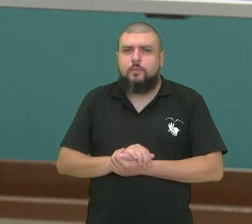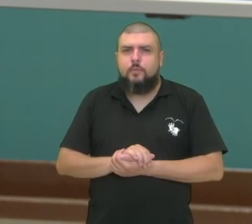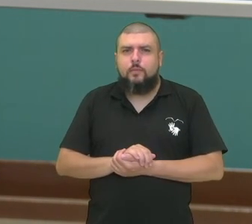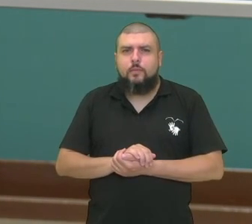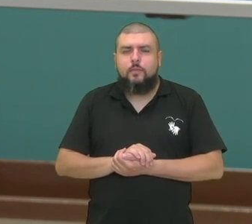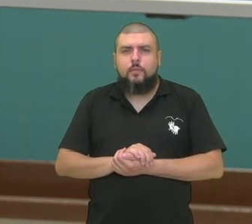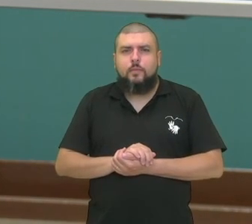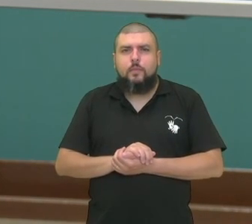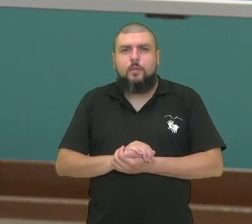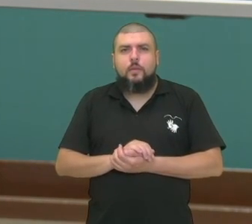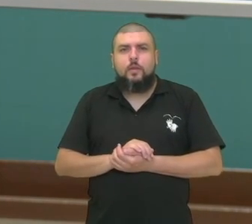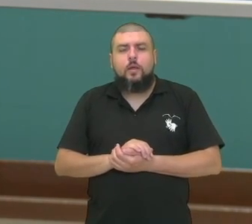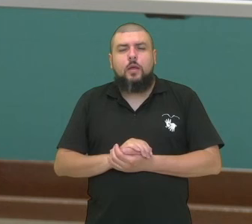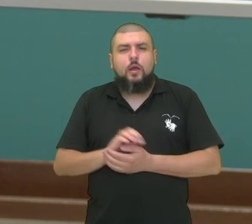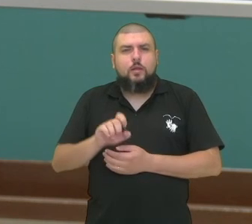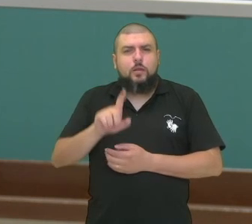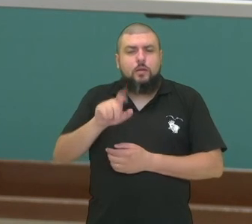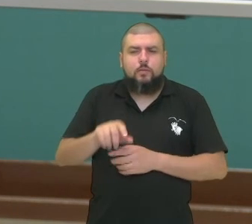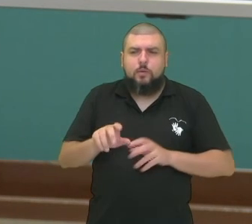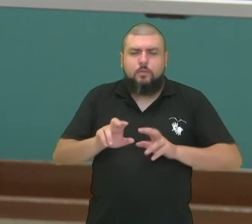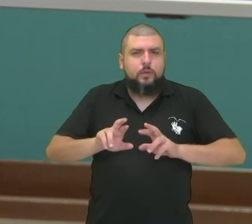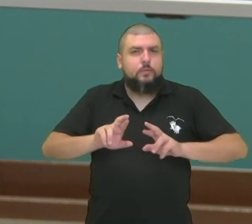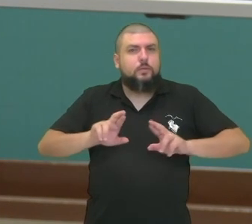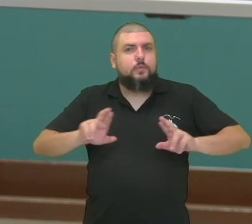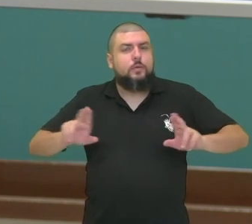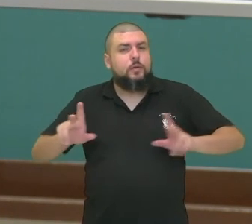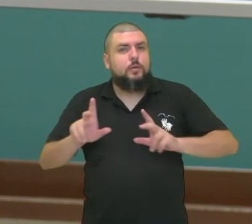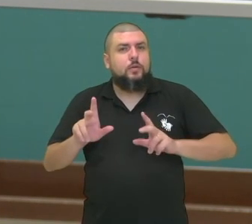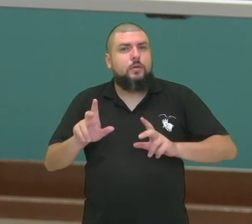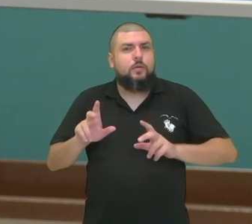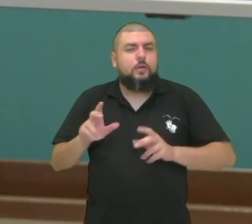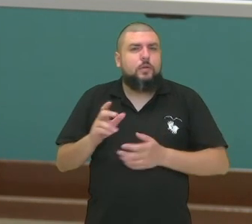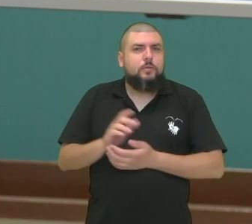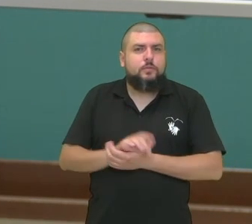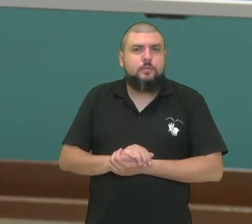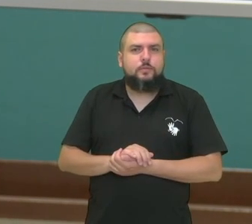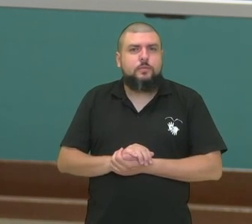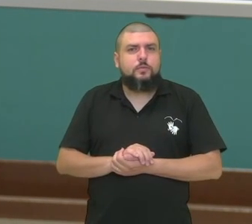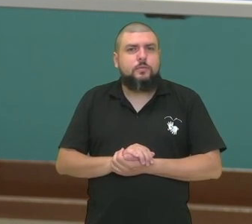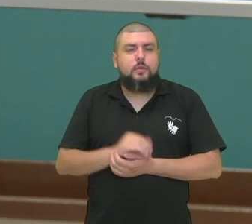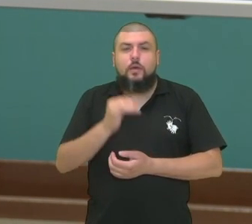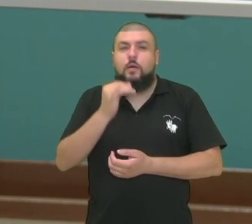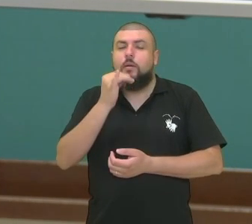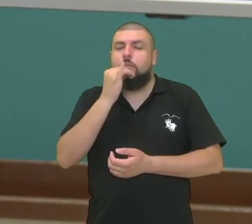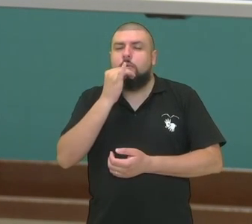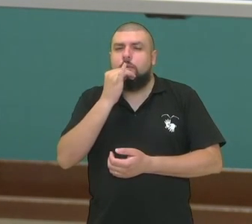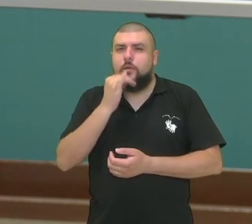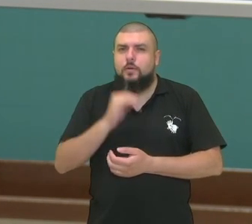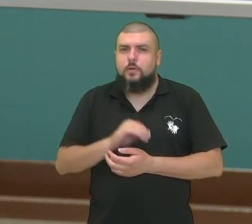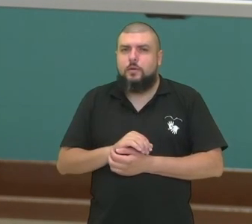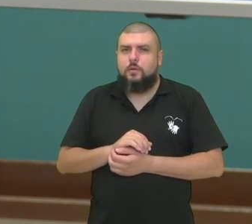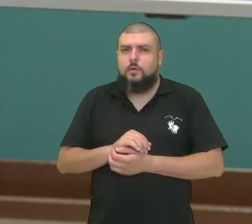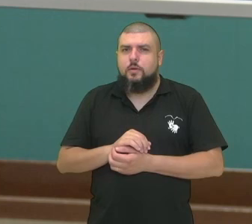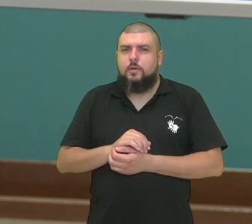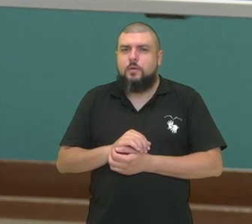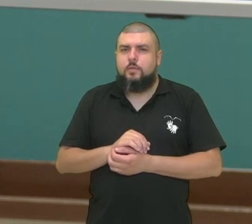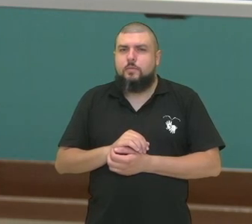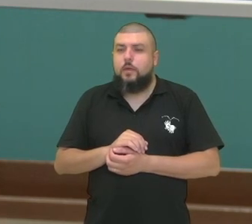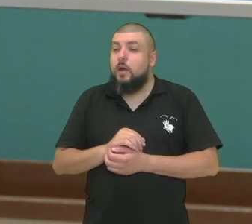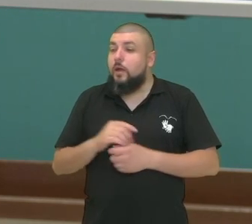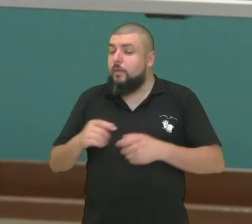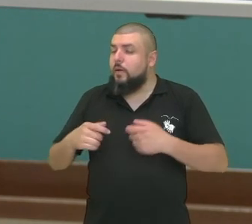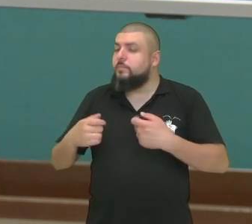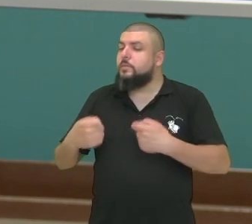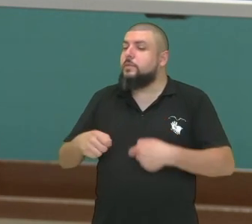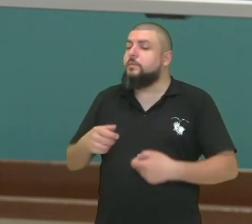a ironia afirma o contrário daquilo que comumente se entende do que é dito. Por exemplo, quando se fala para valorizar algo,